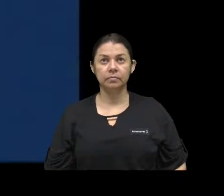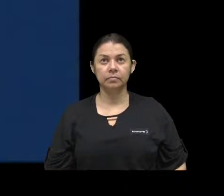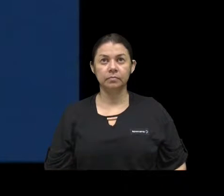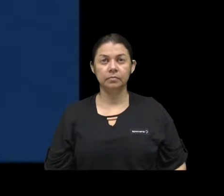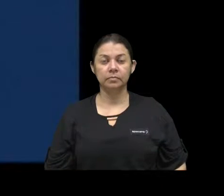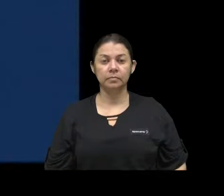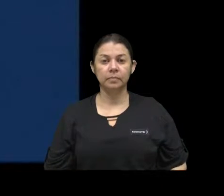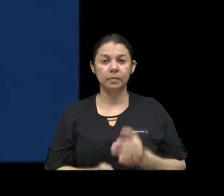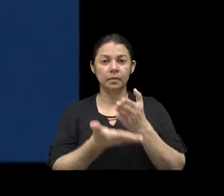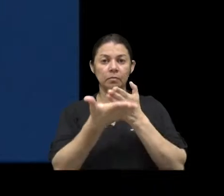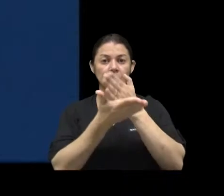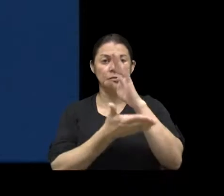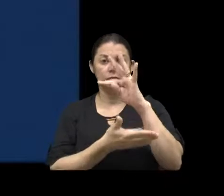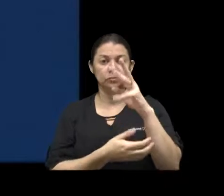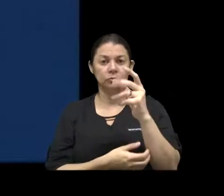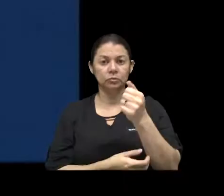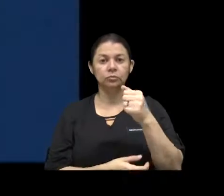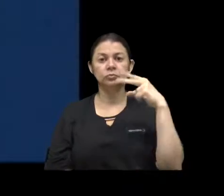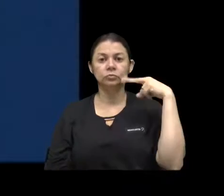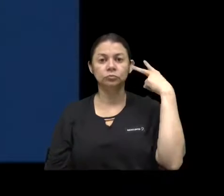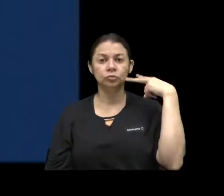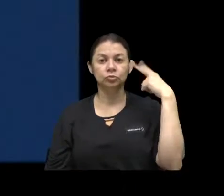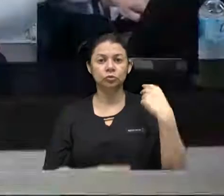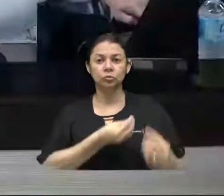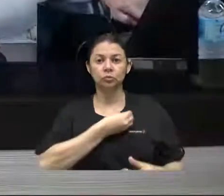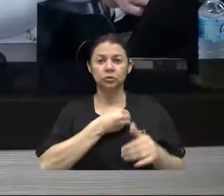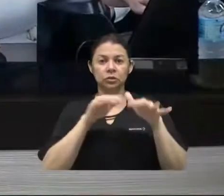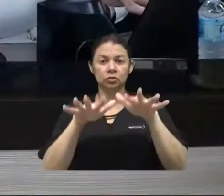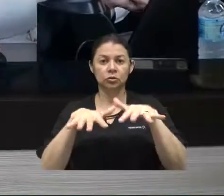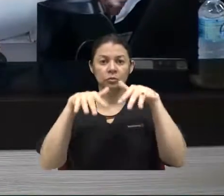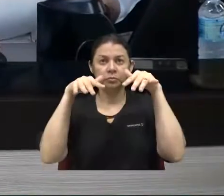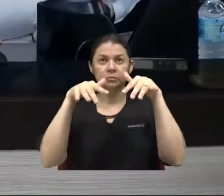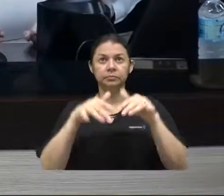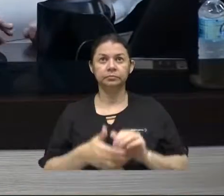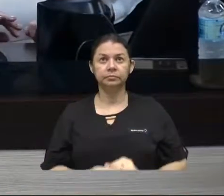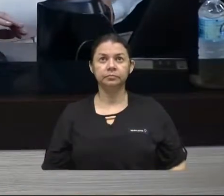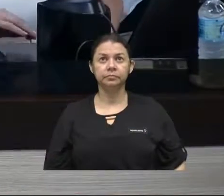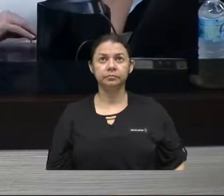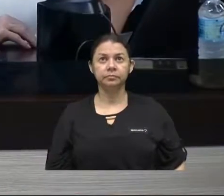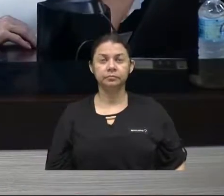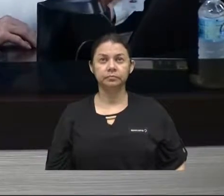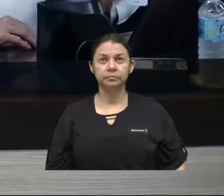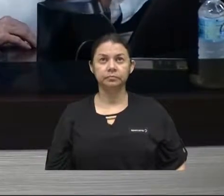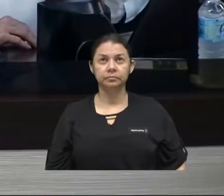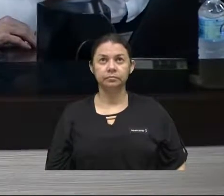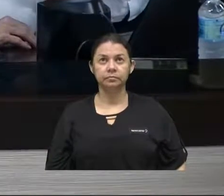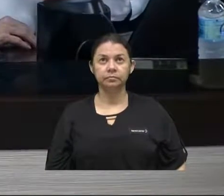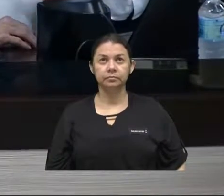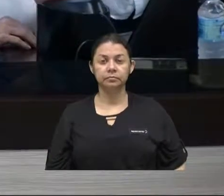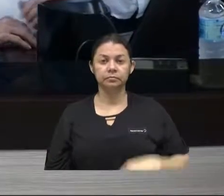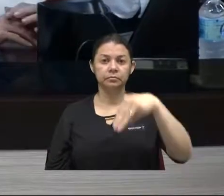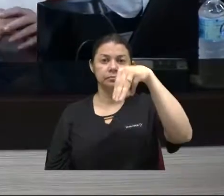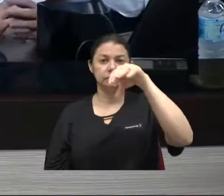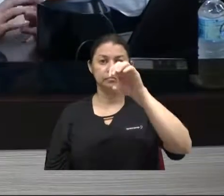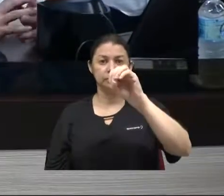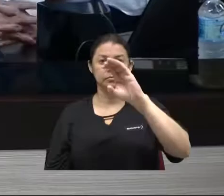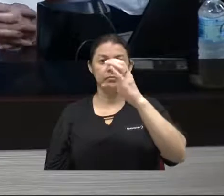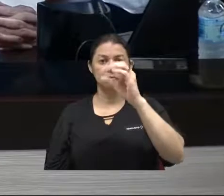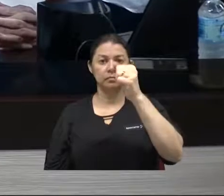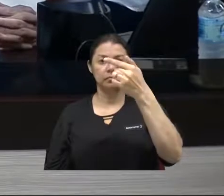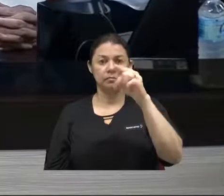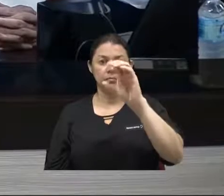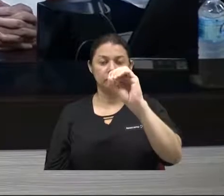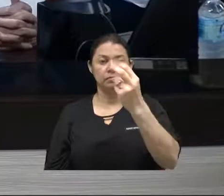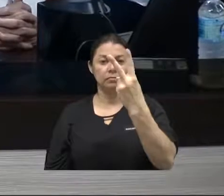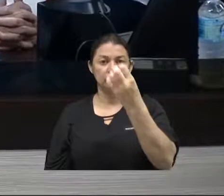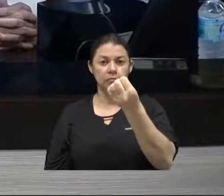Moção foi aprovada por todos os vereadores presentes no plenário. Próxima moção. Moção 262, moção